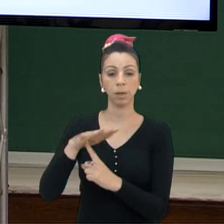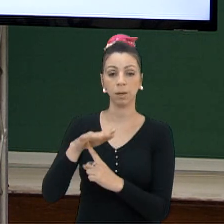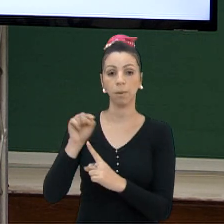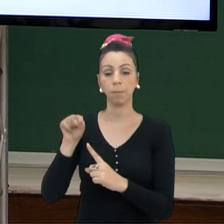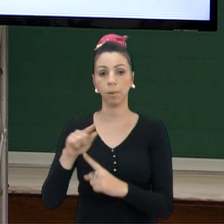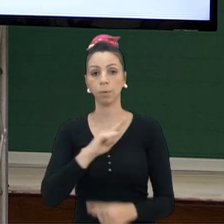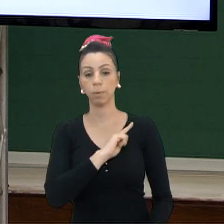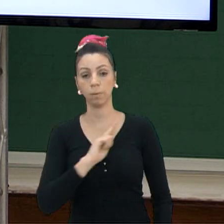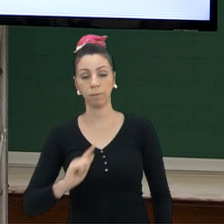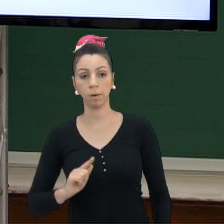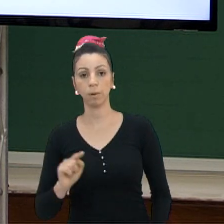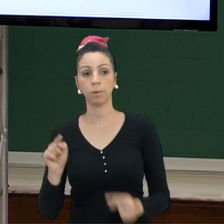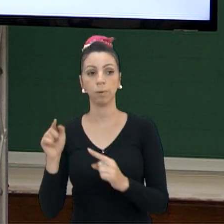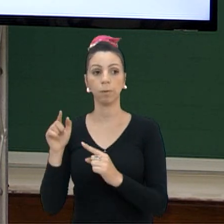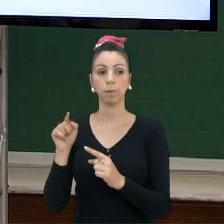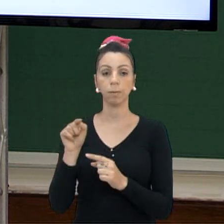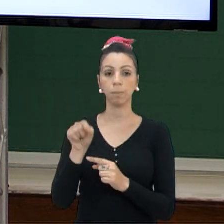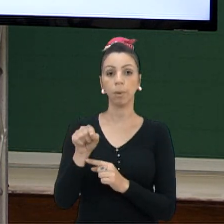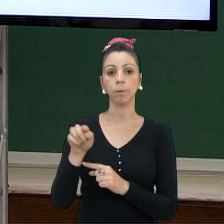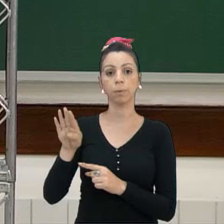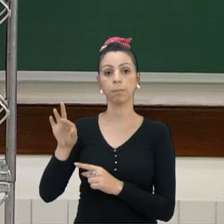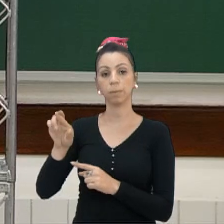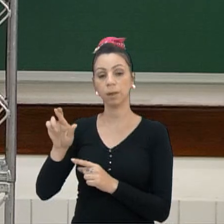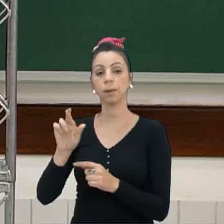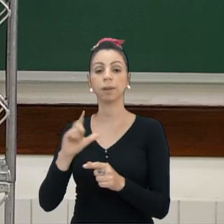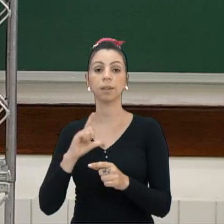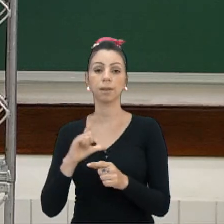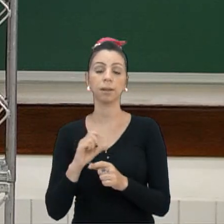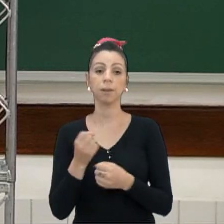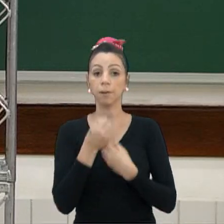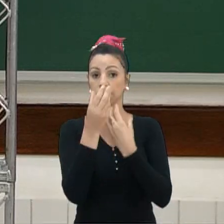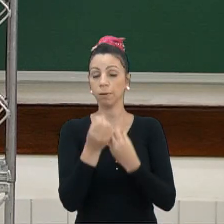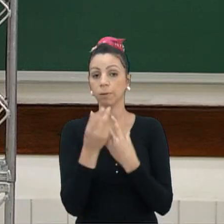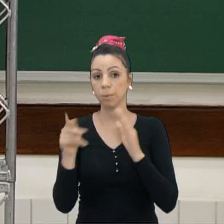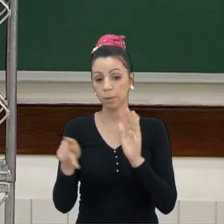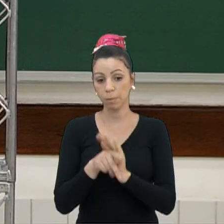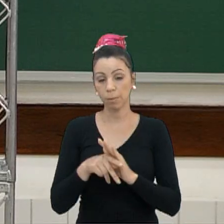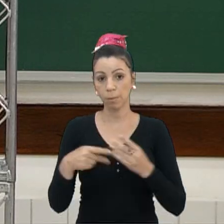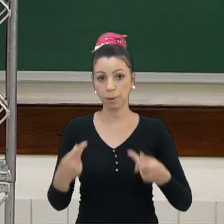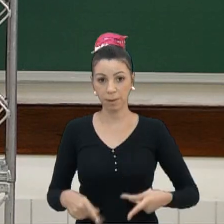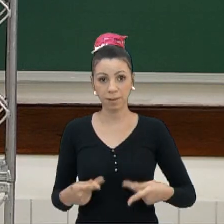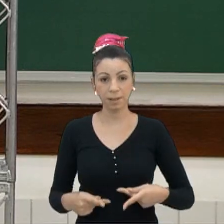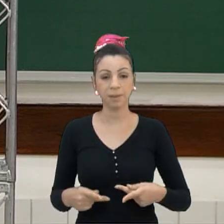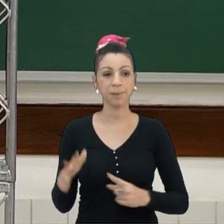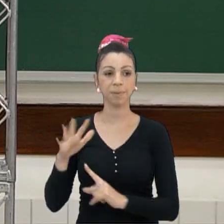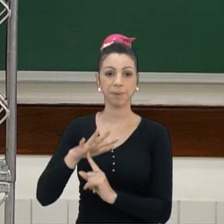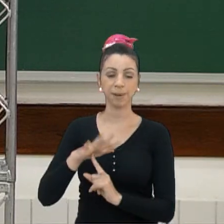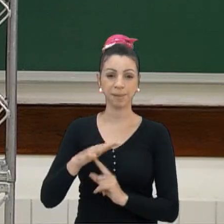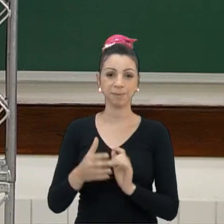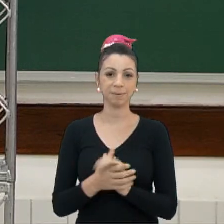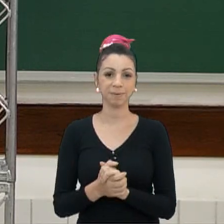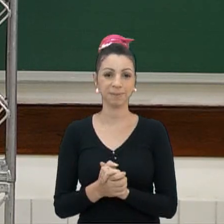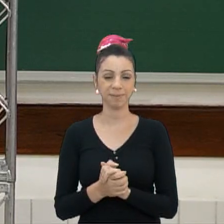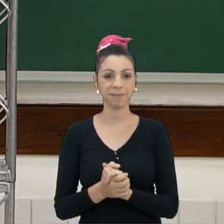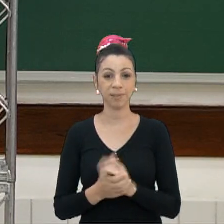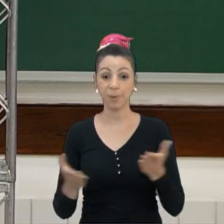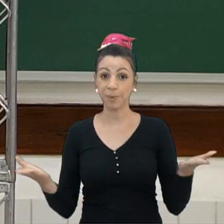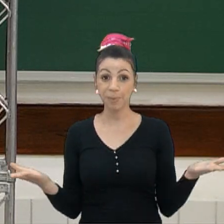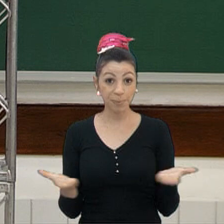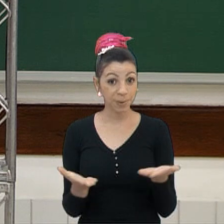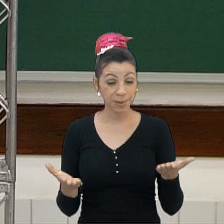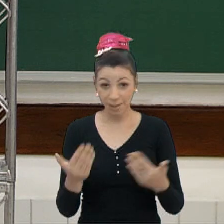turismo.paraná.gov.br, que vai trazer informações turísticas aqui do nosso Paraná. Muito bem, por